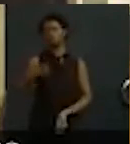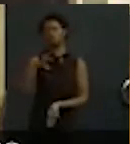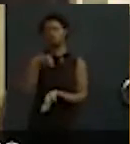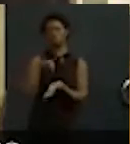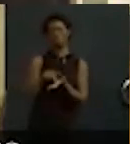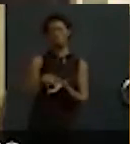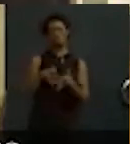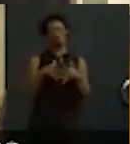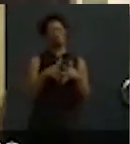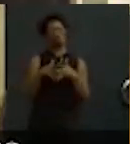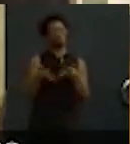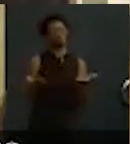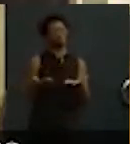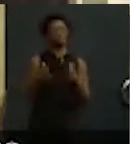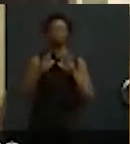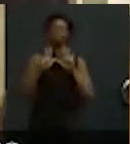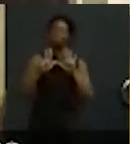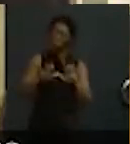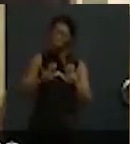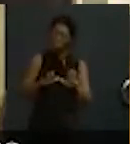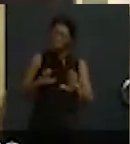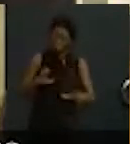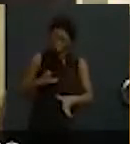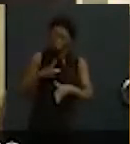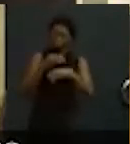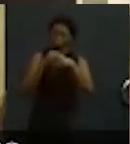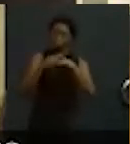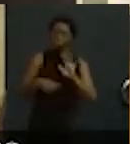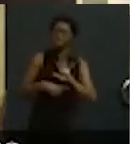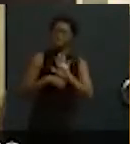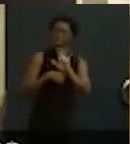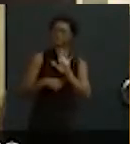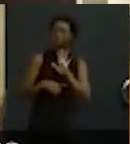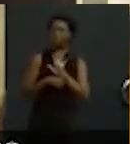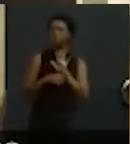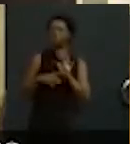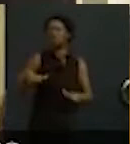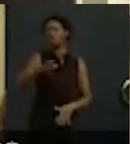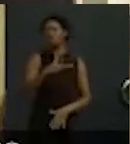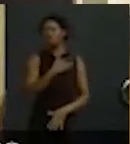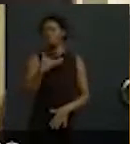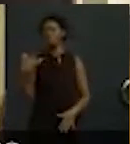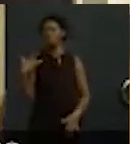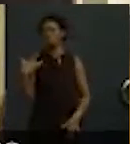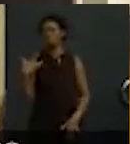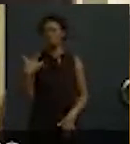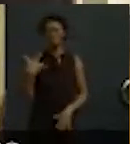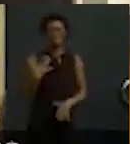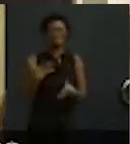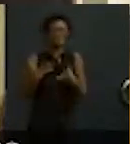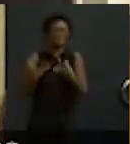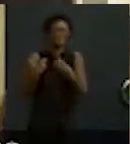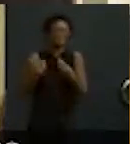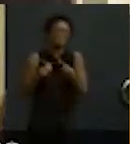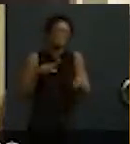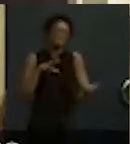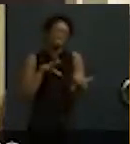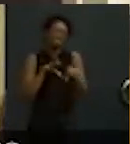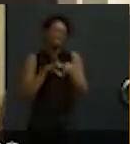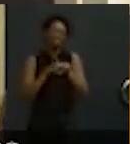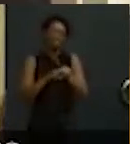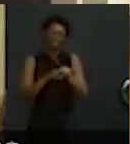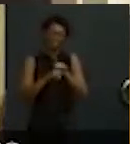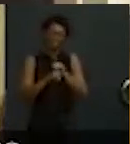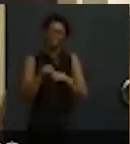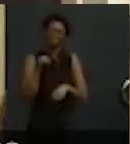a contribuir para a causa da saúde. Com vasta formação acadêmica e proficiente em gestor